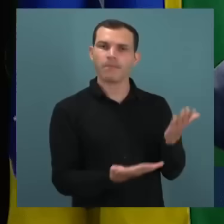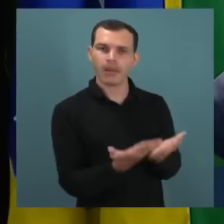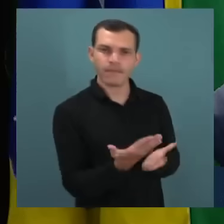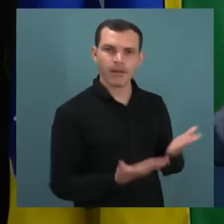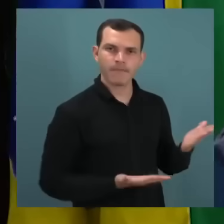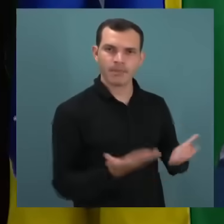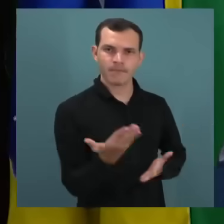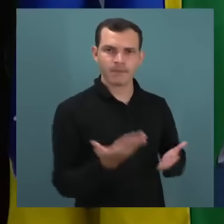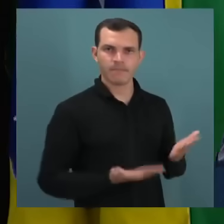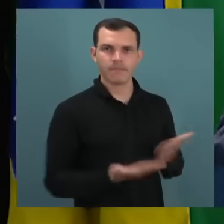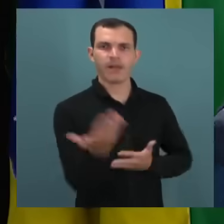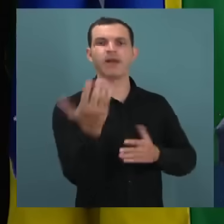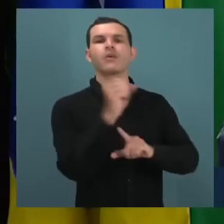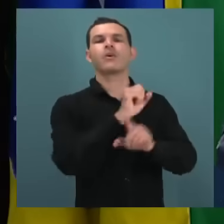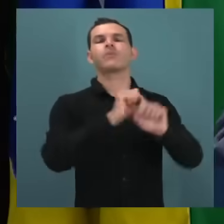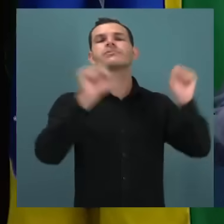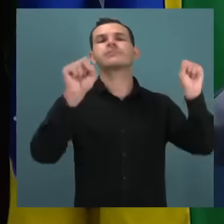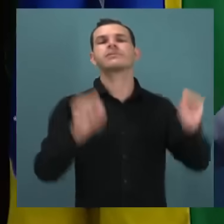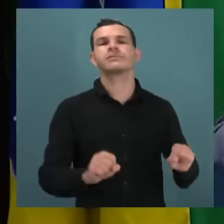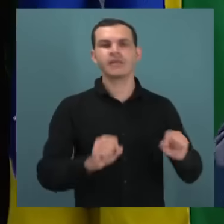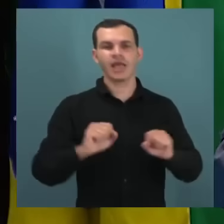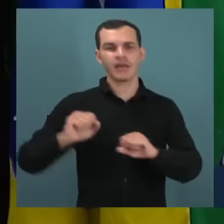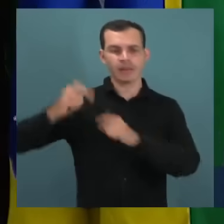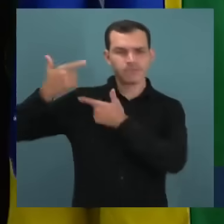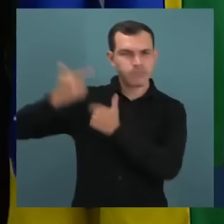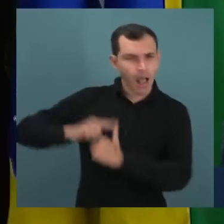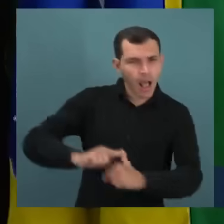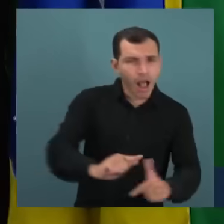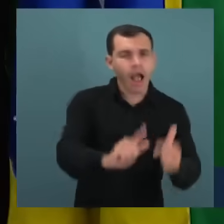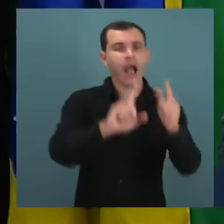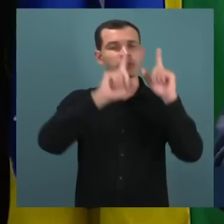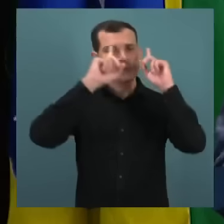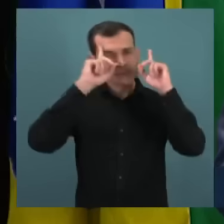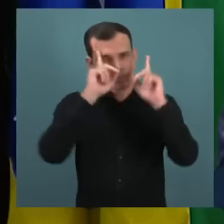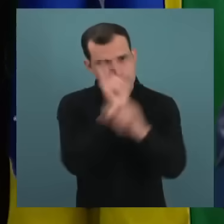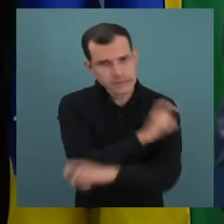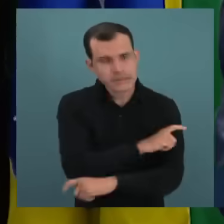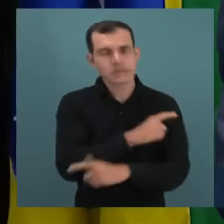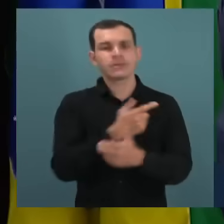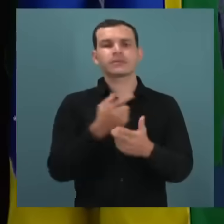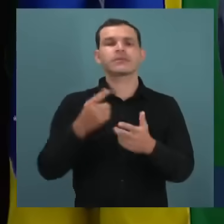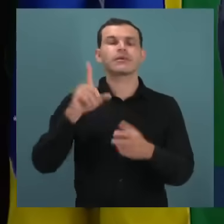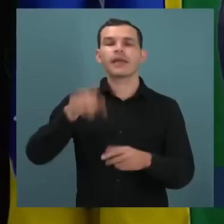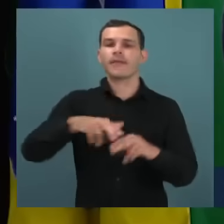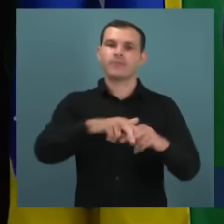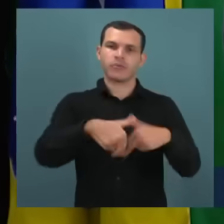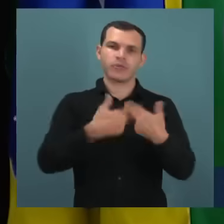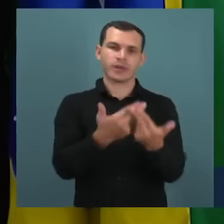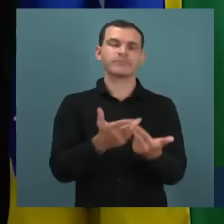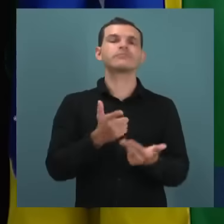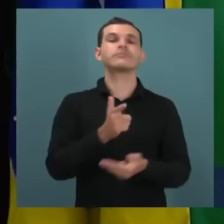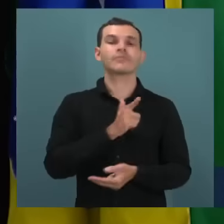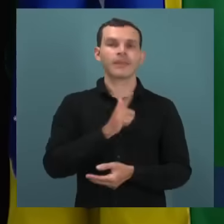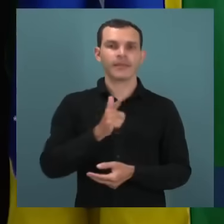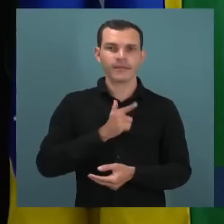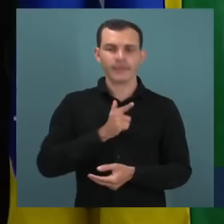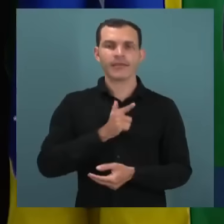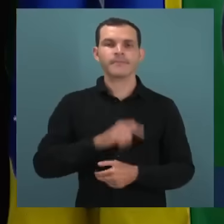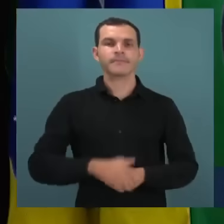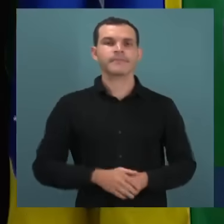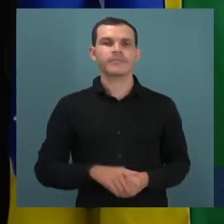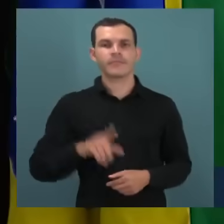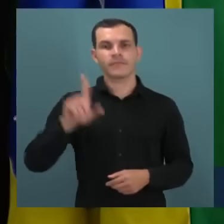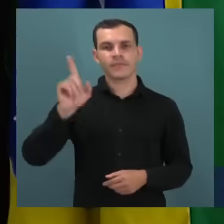num sistema arcaico, bizarro, que é oriundo do fascismo de Benito Mussolini, com